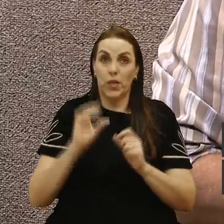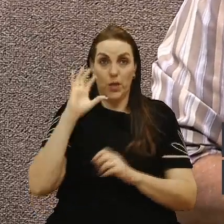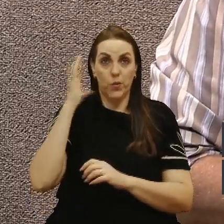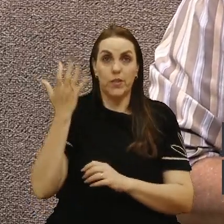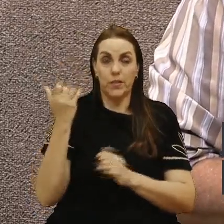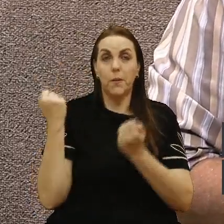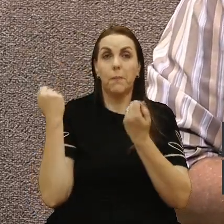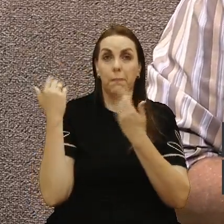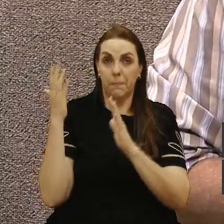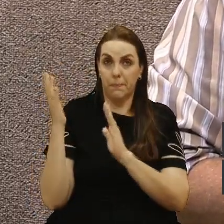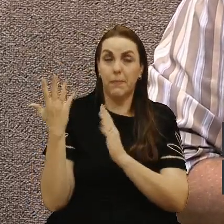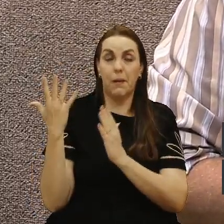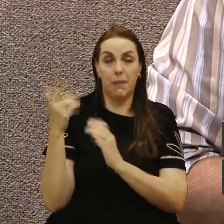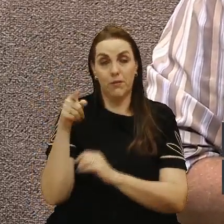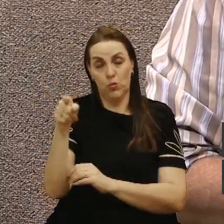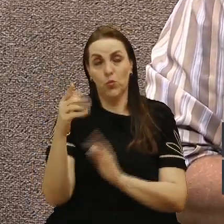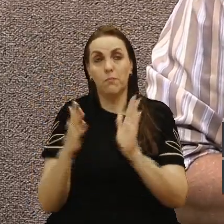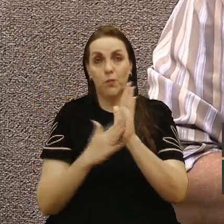pela sua proposição,